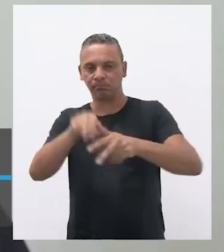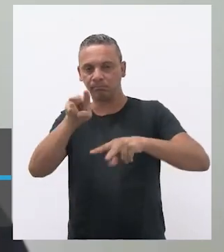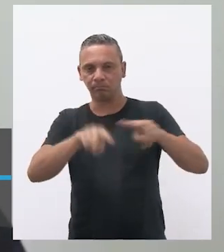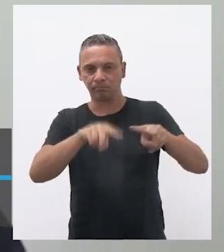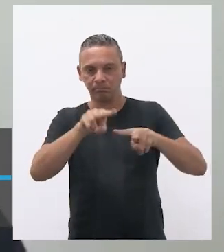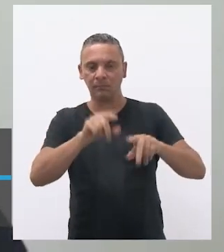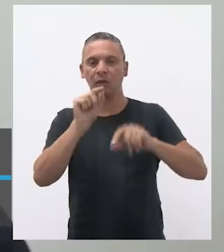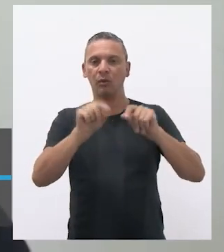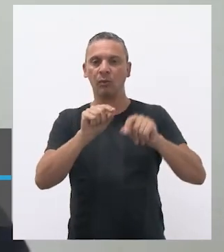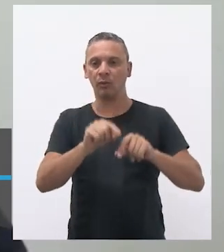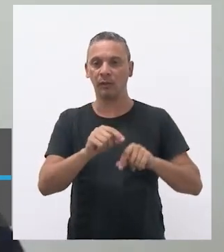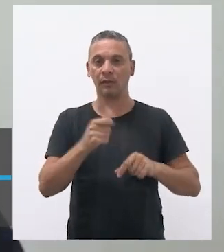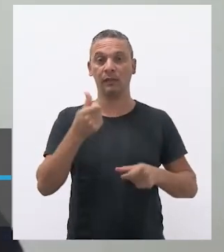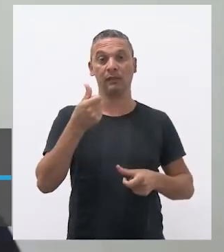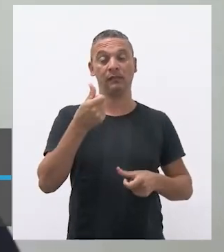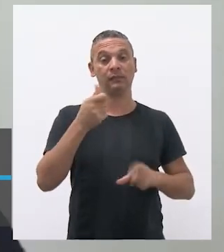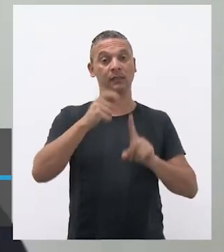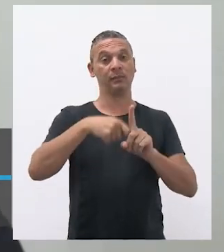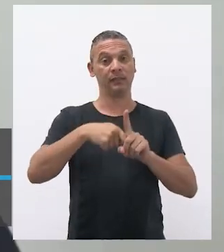de abuso emocional,